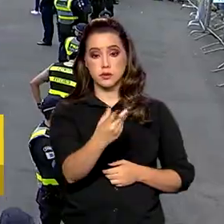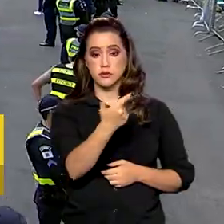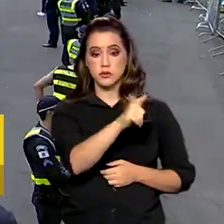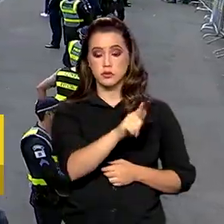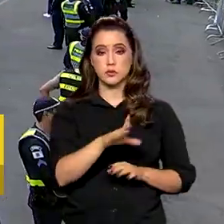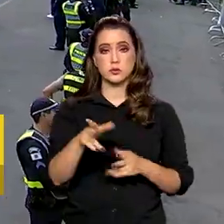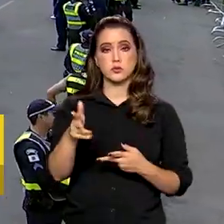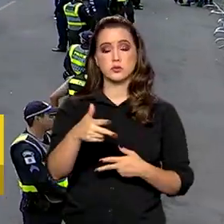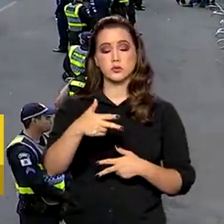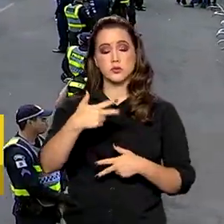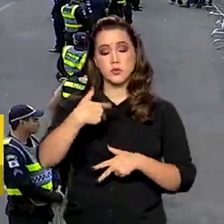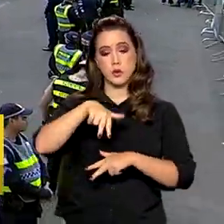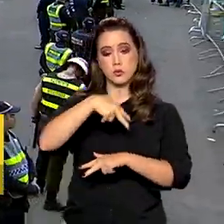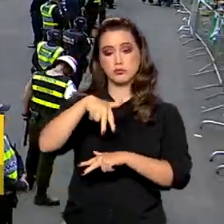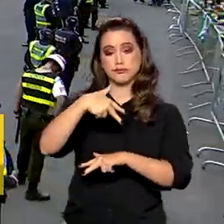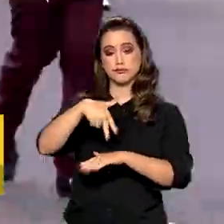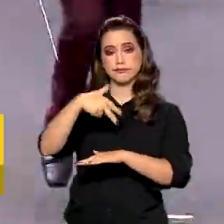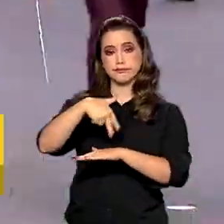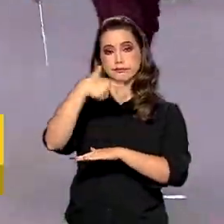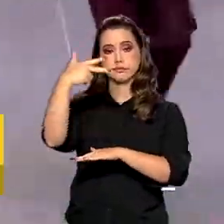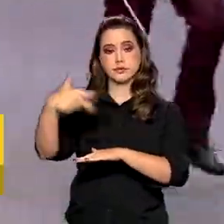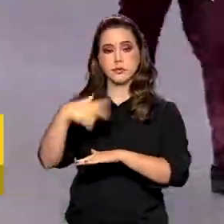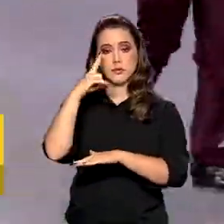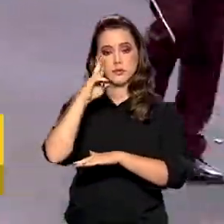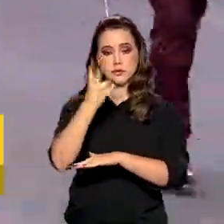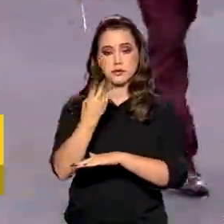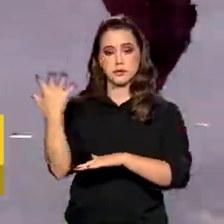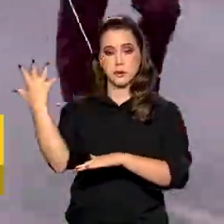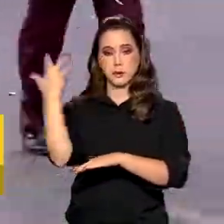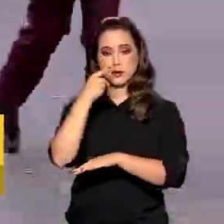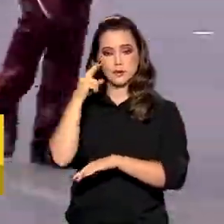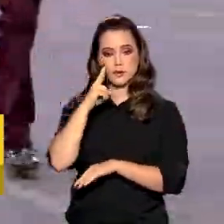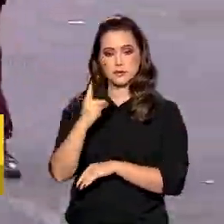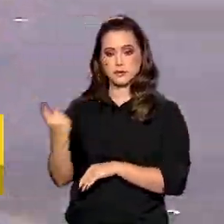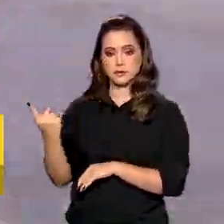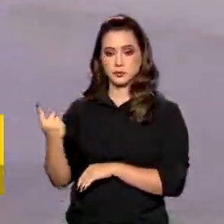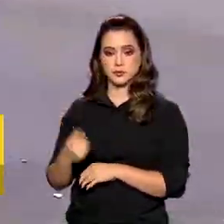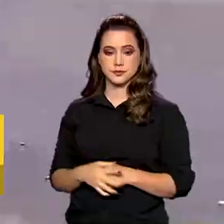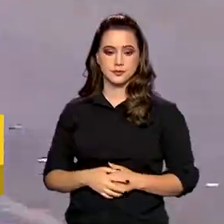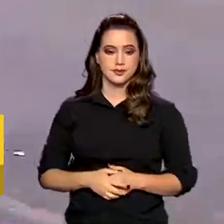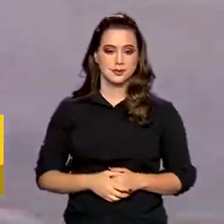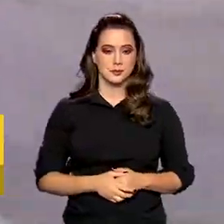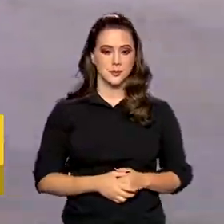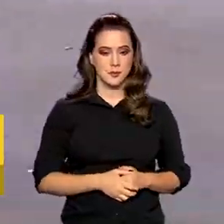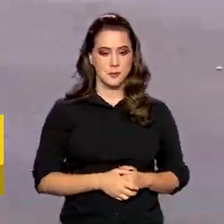seus movimentos acrobáticos encantam o público presente.